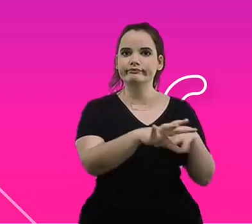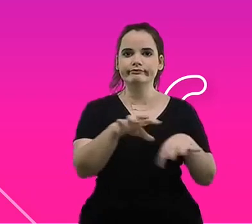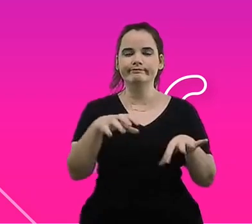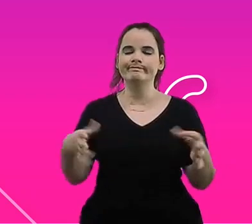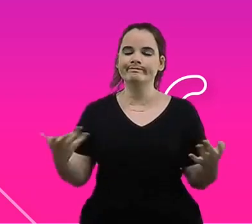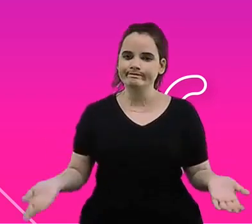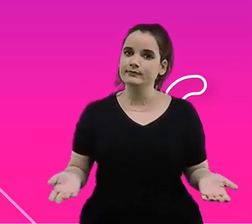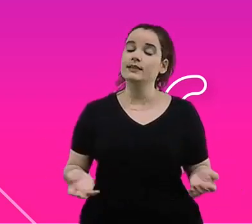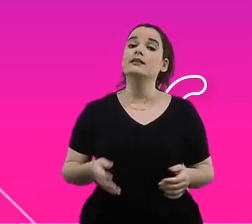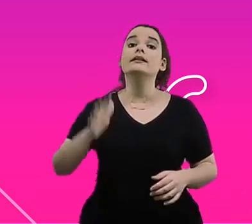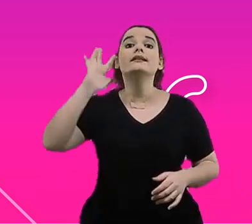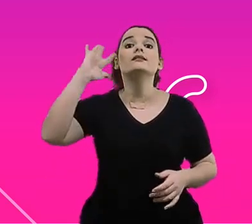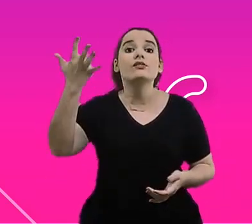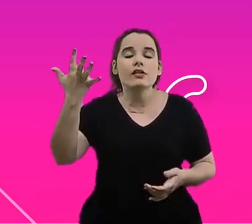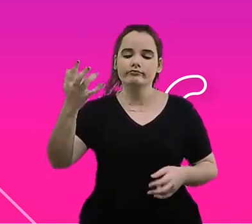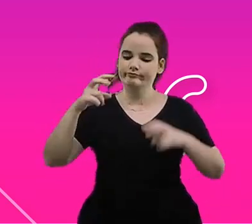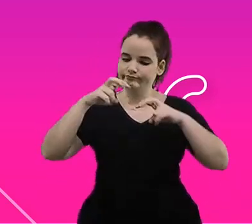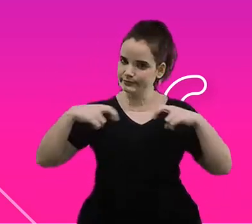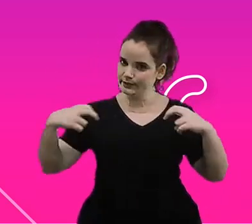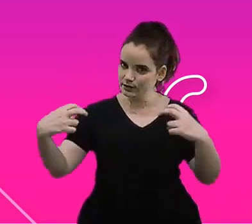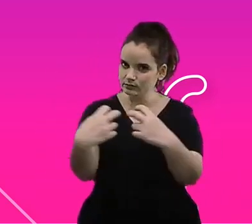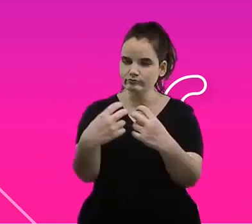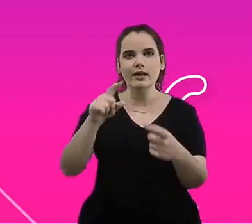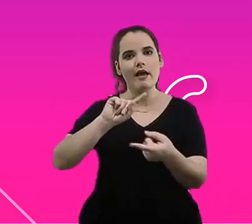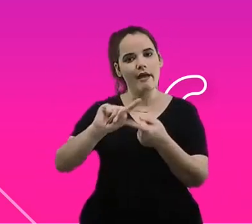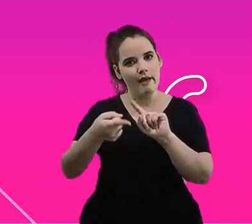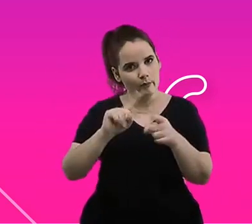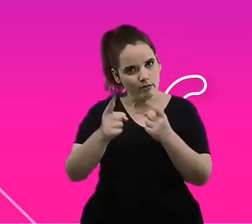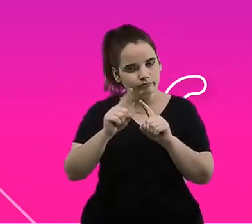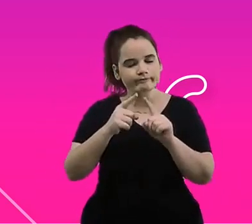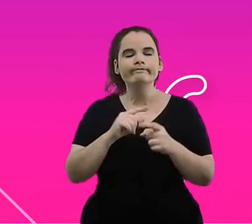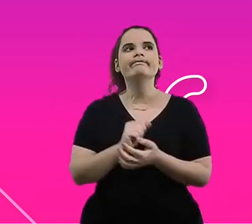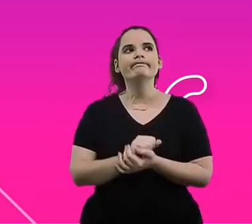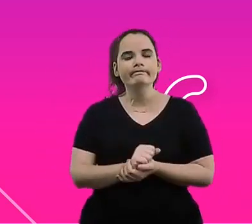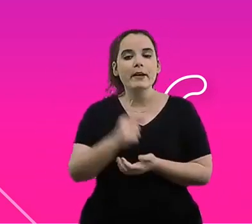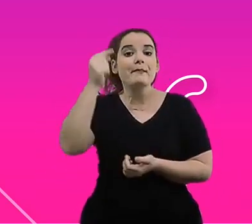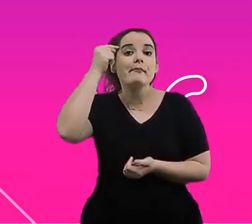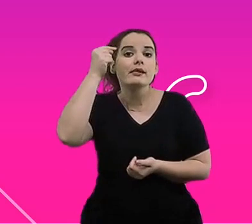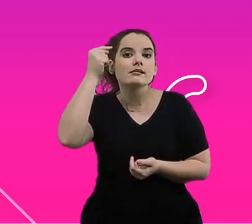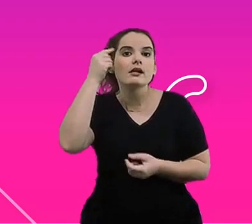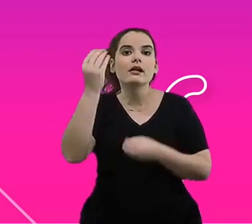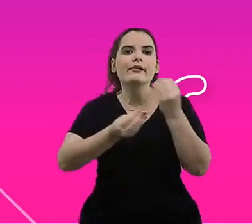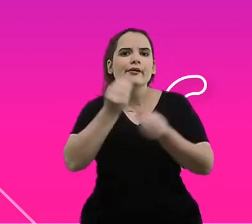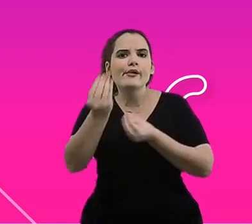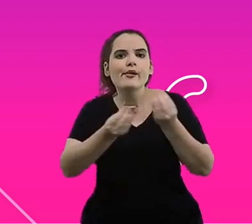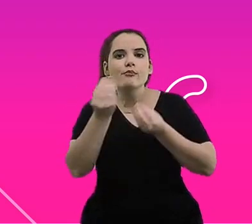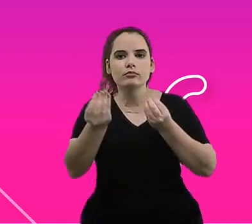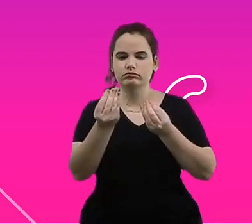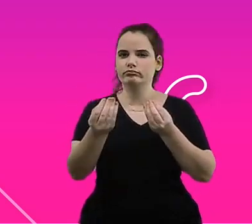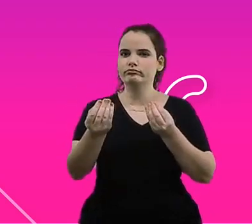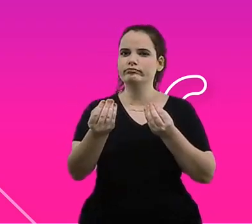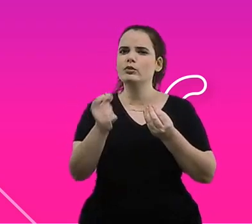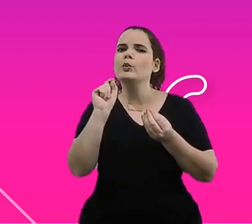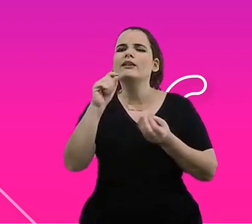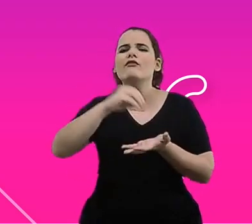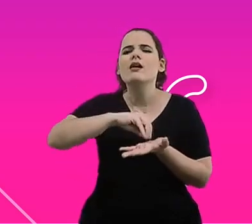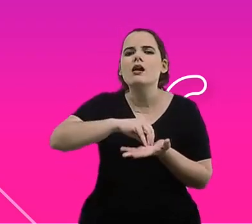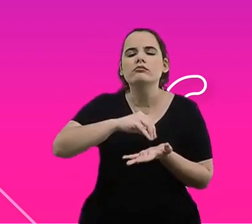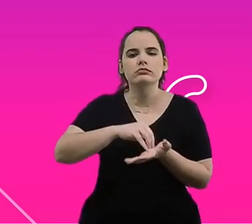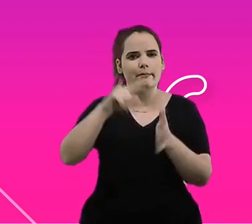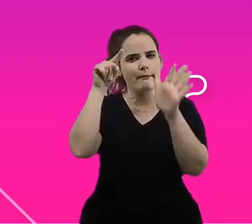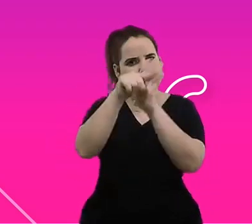objetivo. Fizemos essas perguntas para guiar o nosso trabalho em como a gente poderia melhorar a